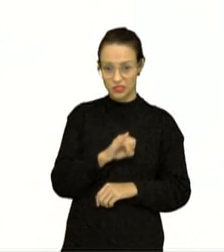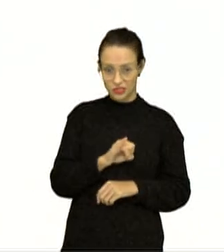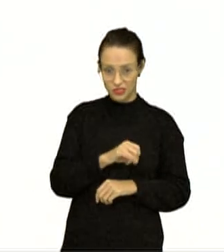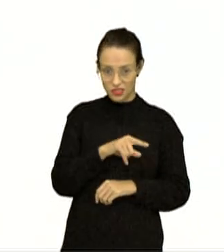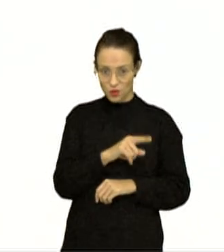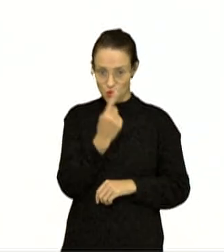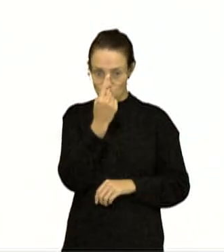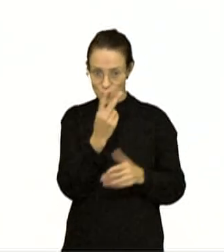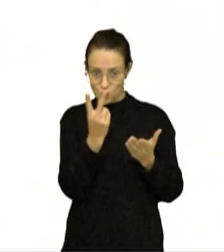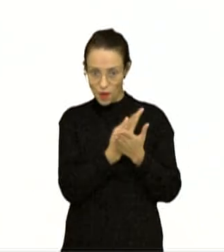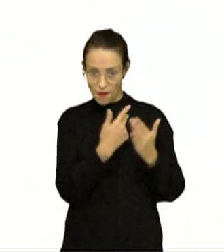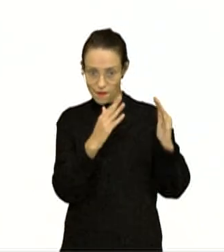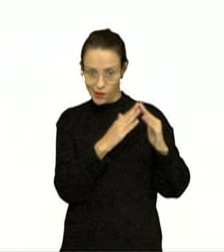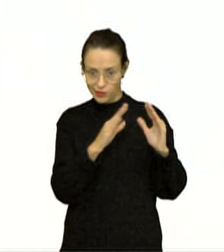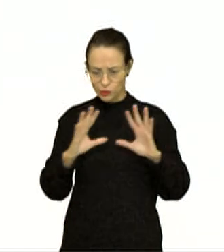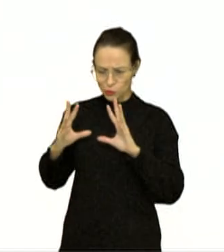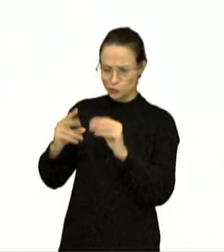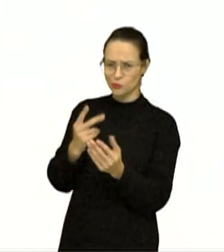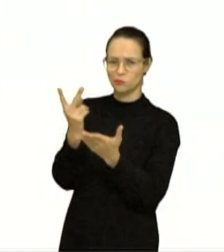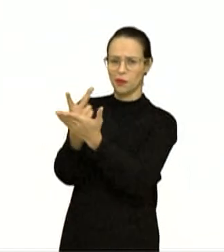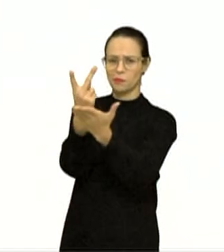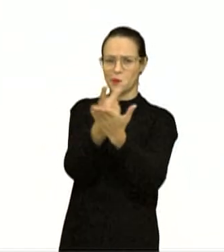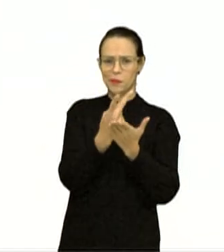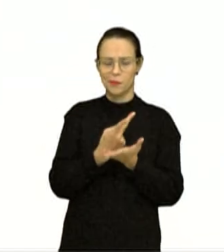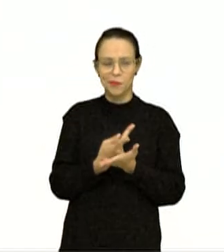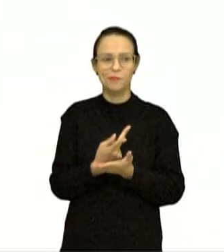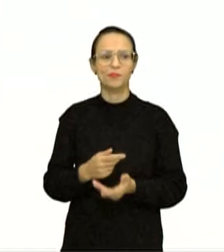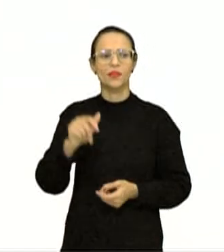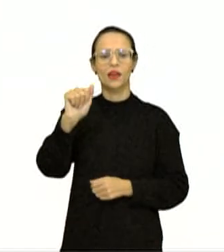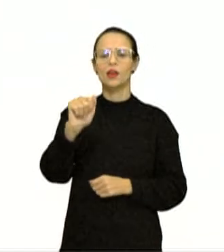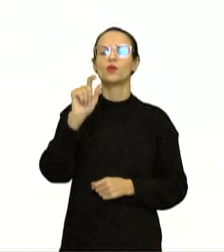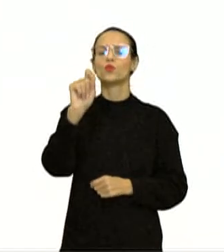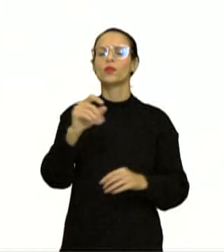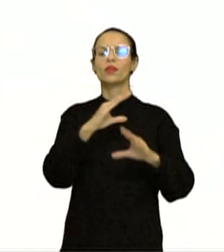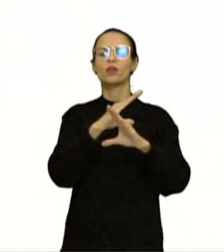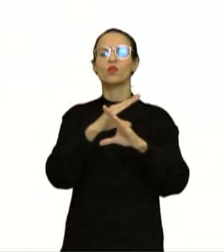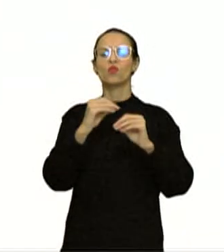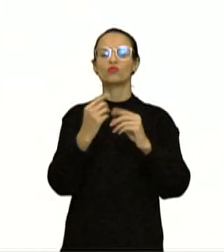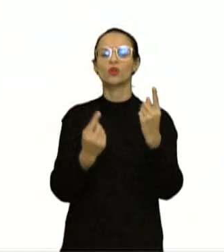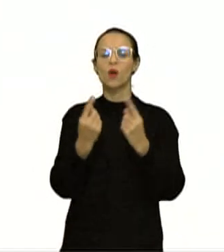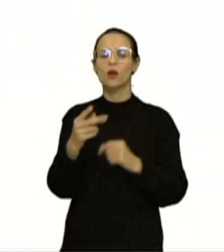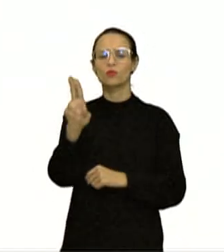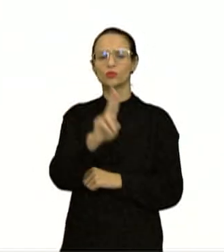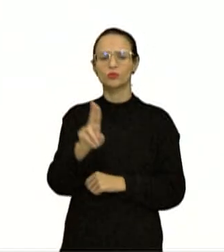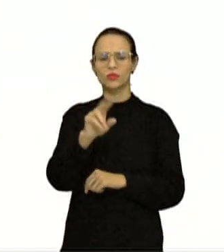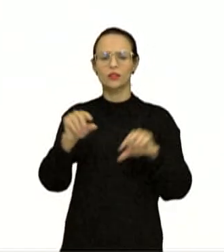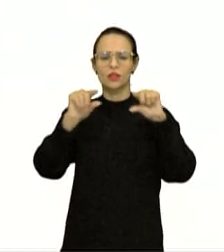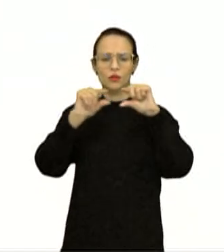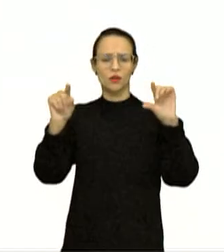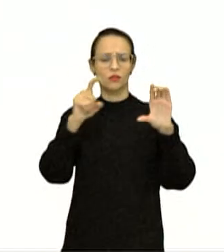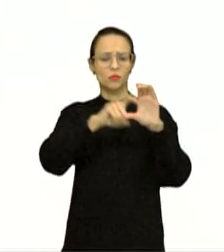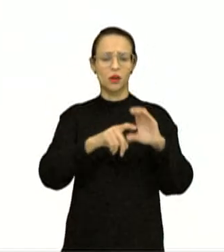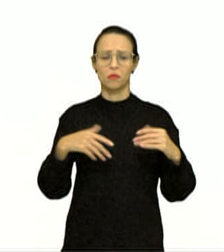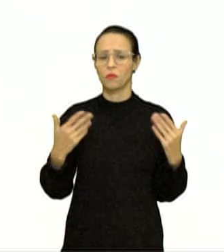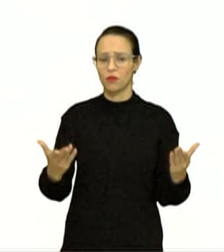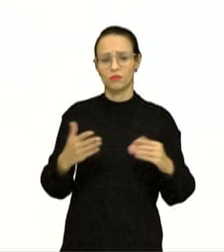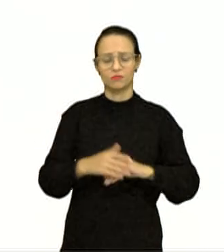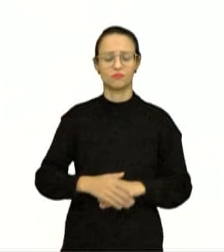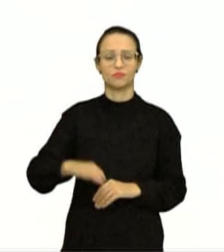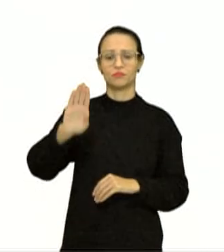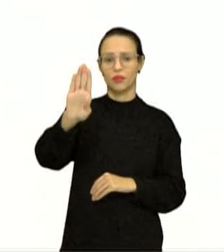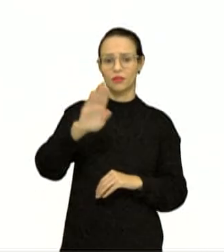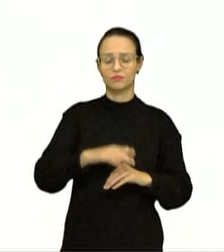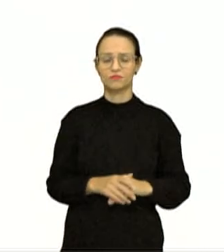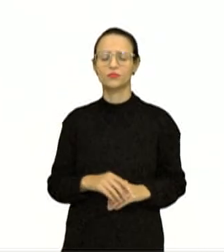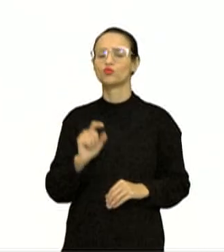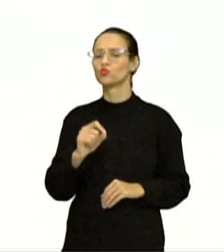casa, todos erram. Letra A. Que conjunção é usada na oração subordinada? B.